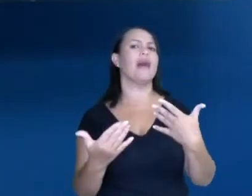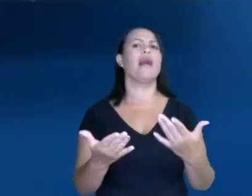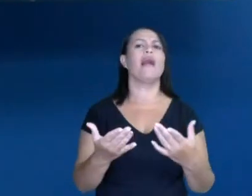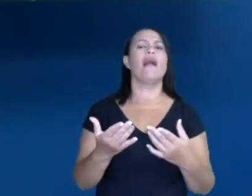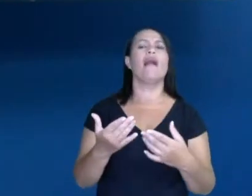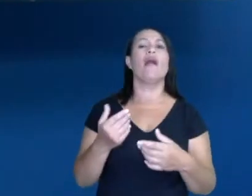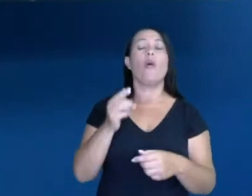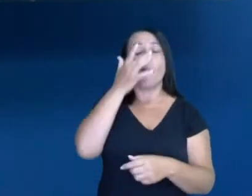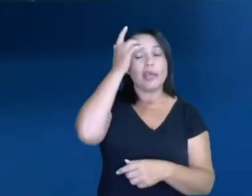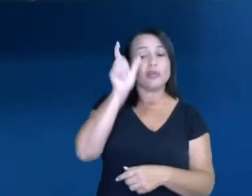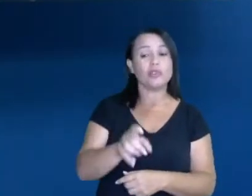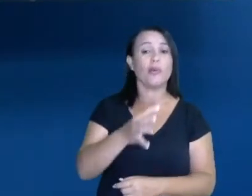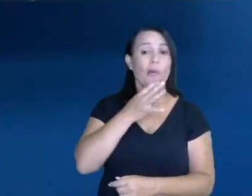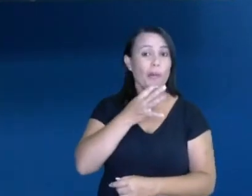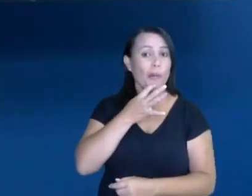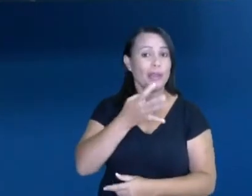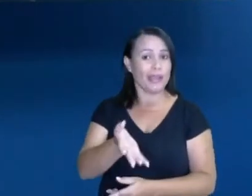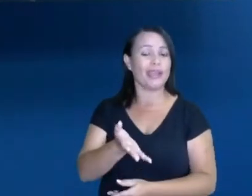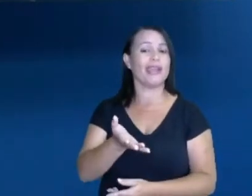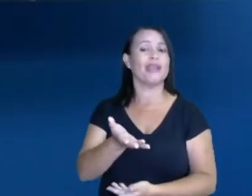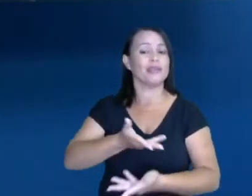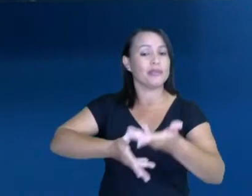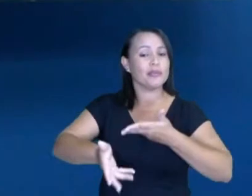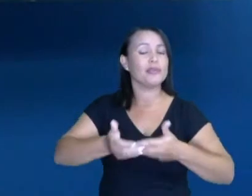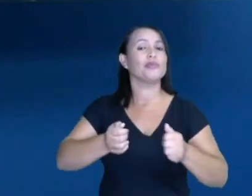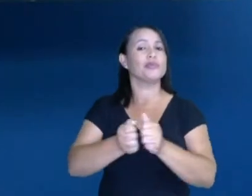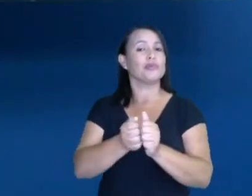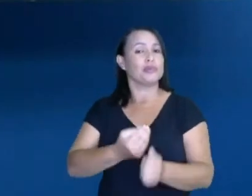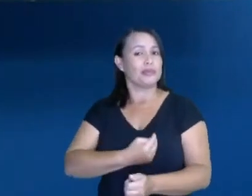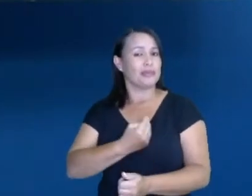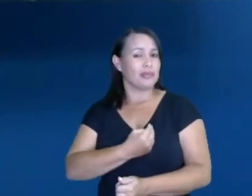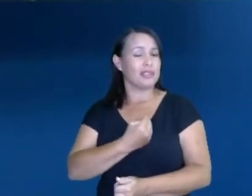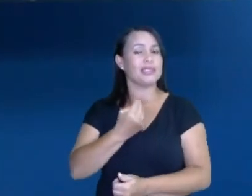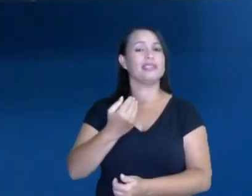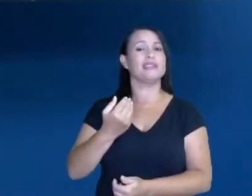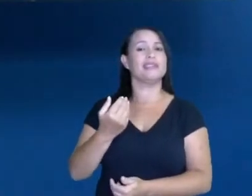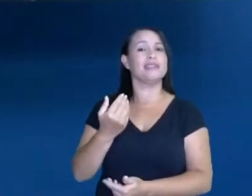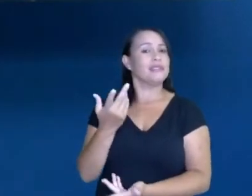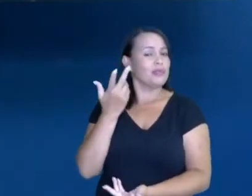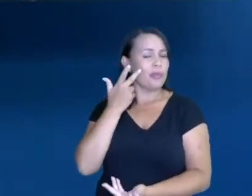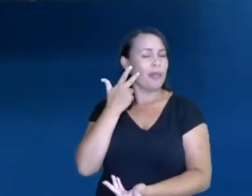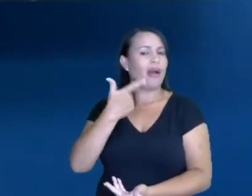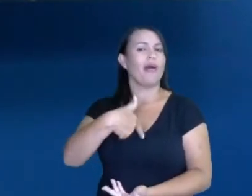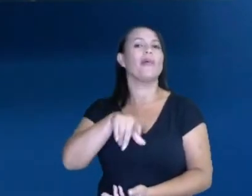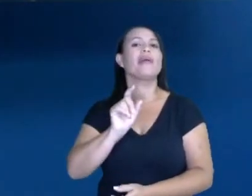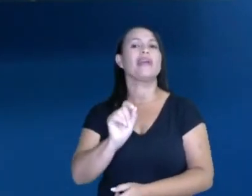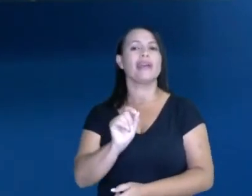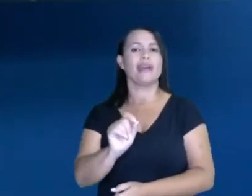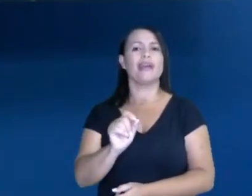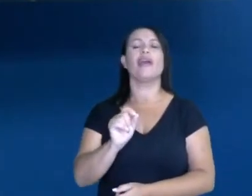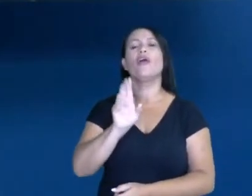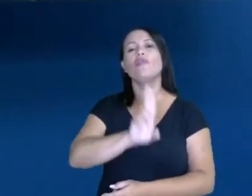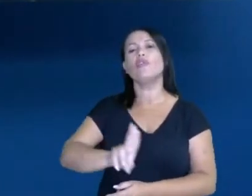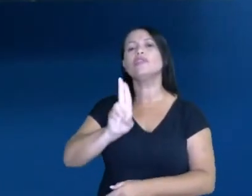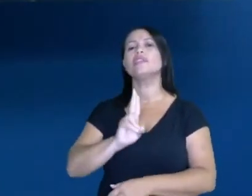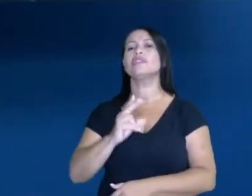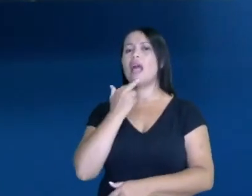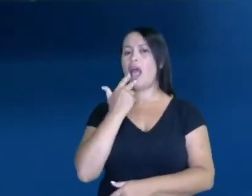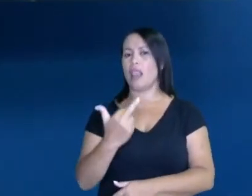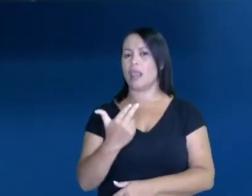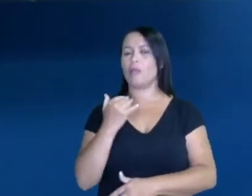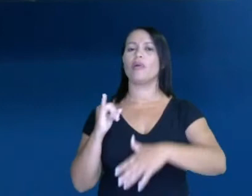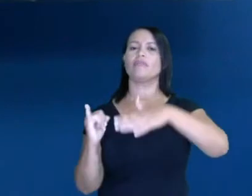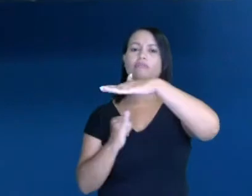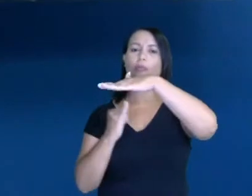pessoas conhecidas, com pessoas que fazem parte do meu convívio, da minha intimidade, eu vou utilizar a linguagem